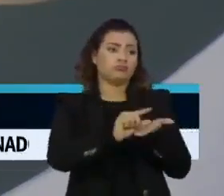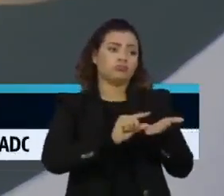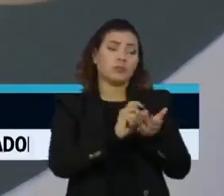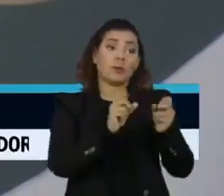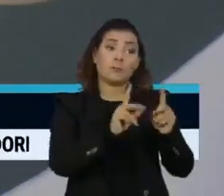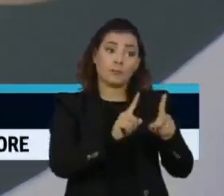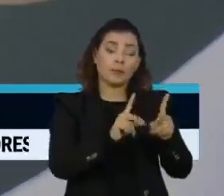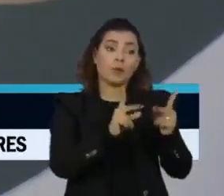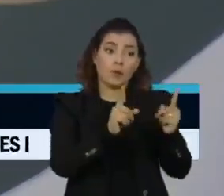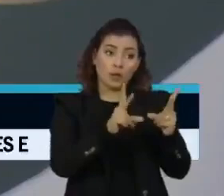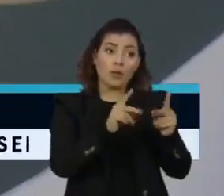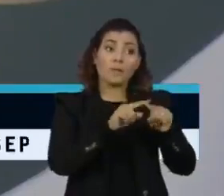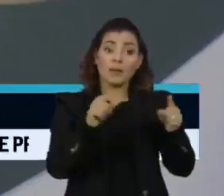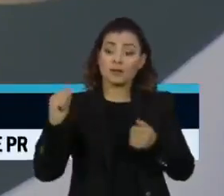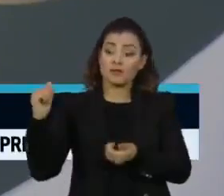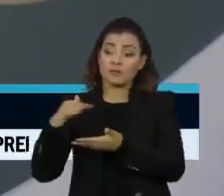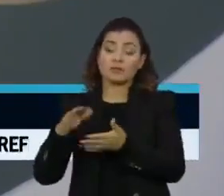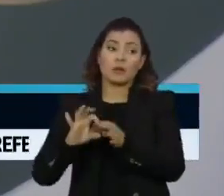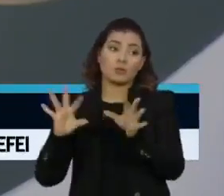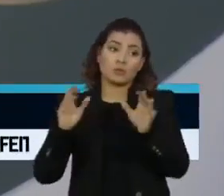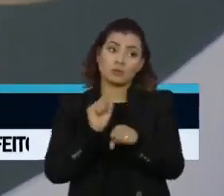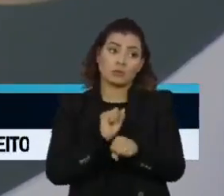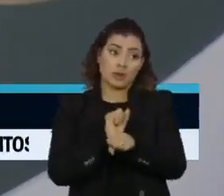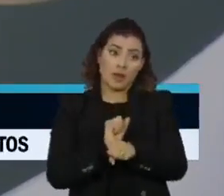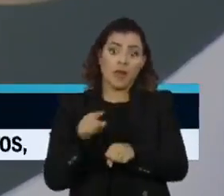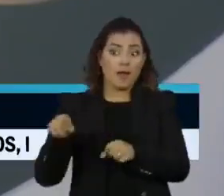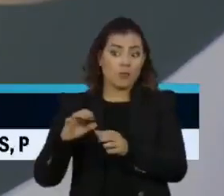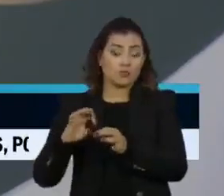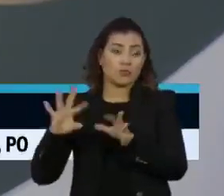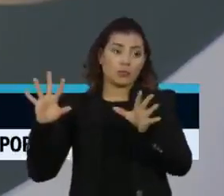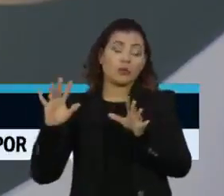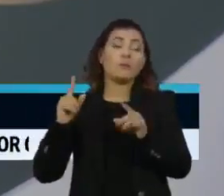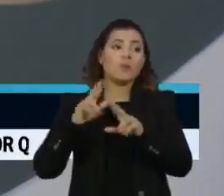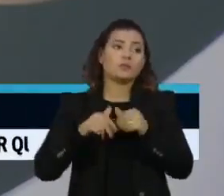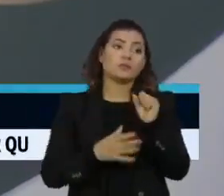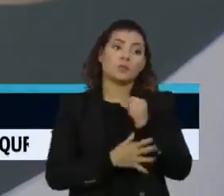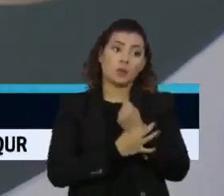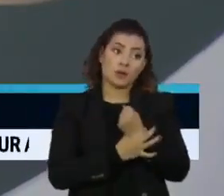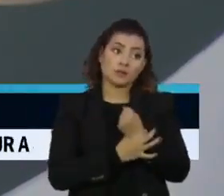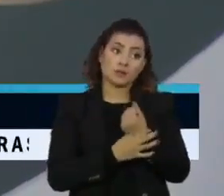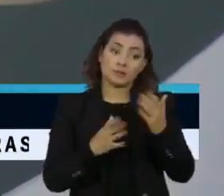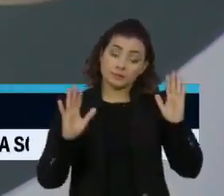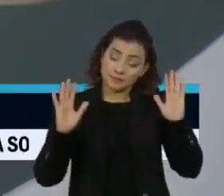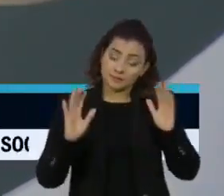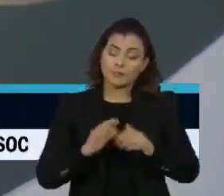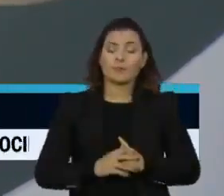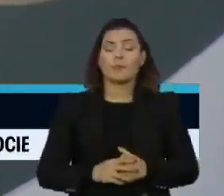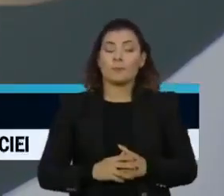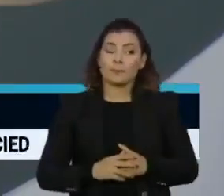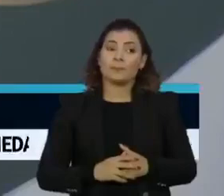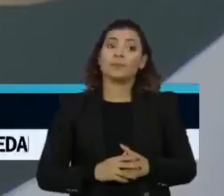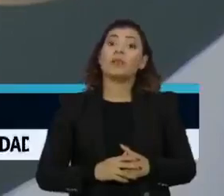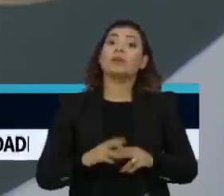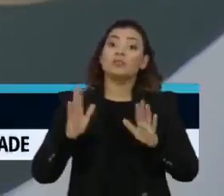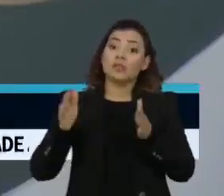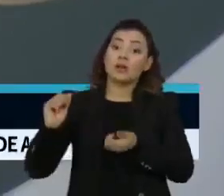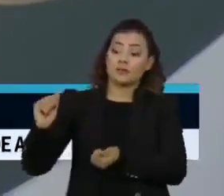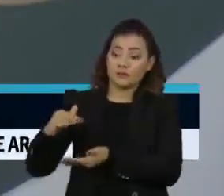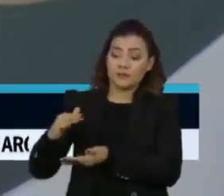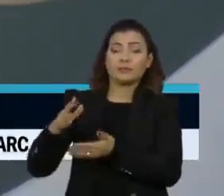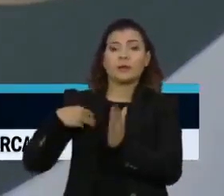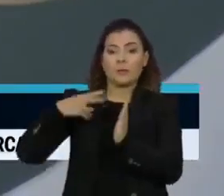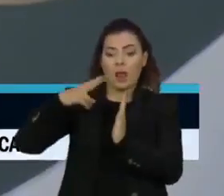desde que tenha o aval da Anvisa no sentido de segurança no sentido de boas práticas Então já está na Anvisa